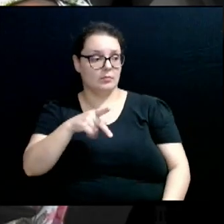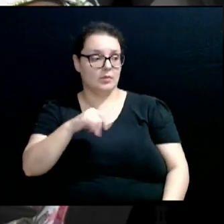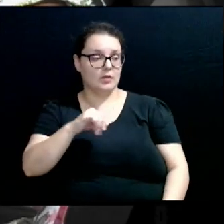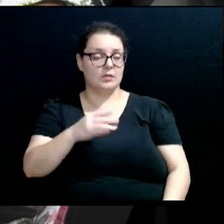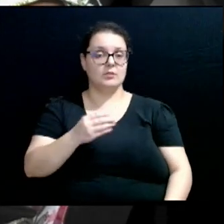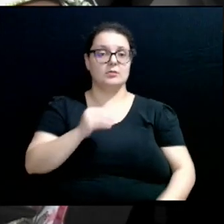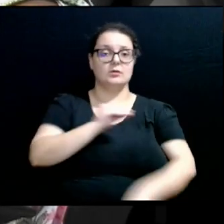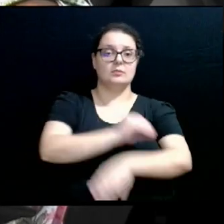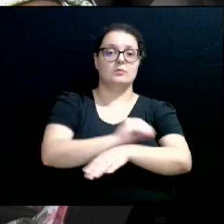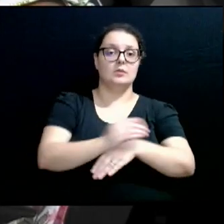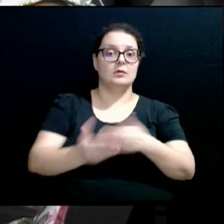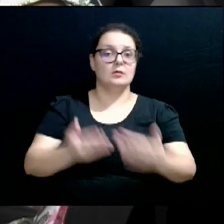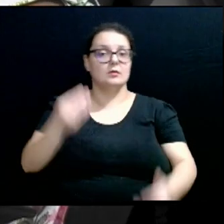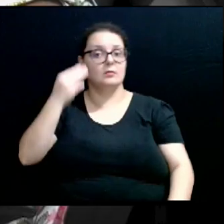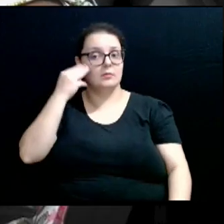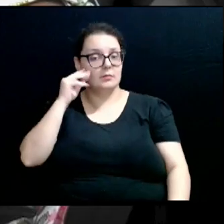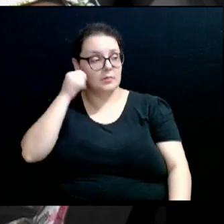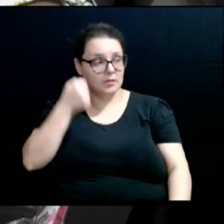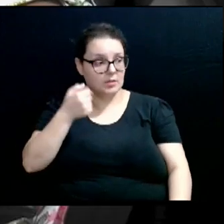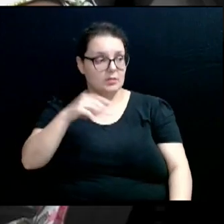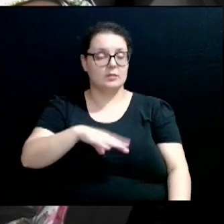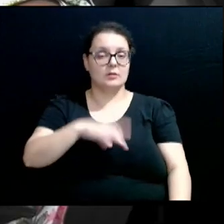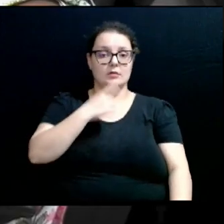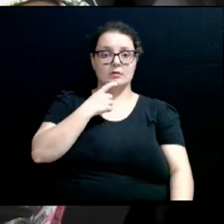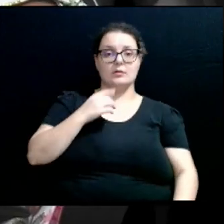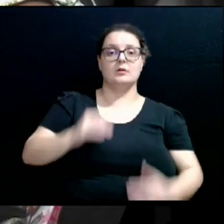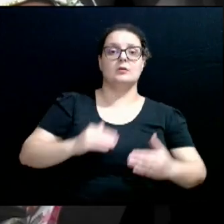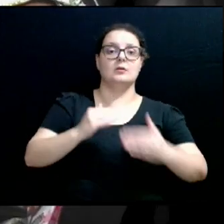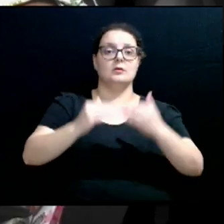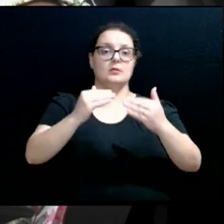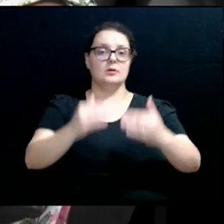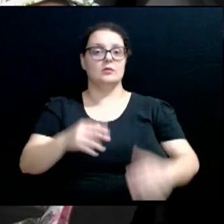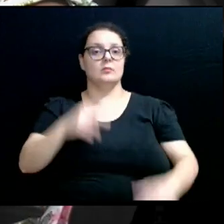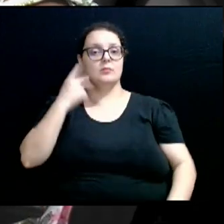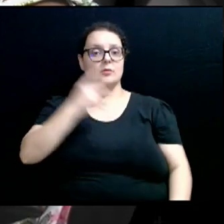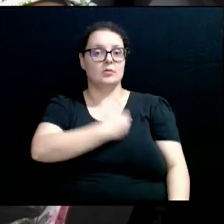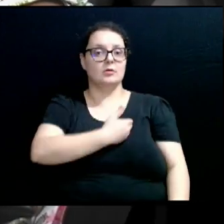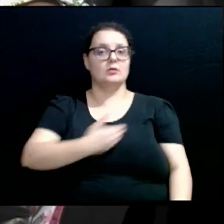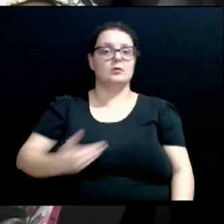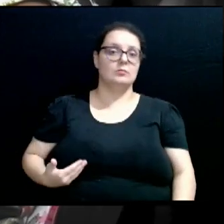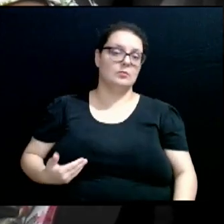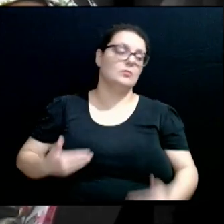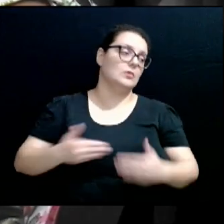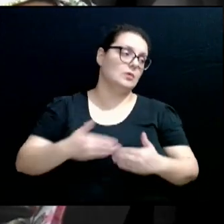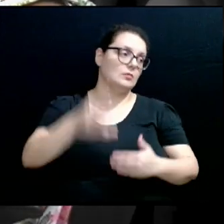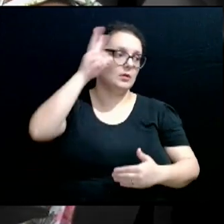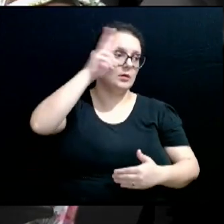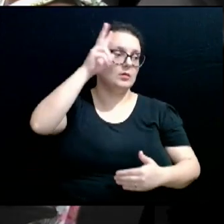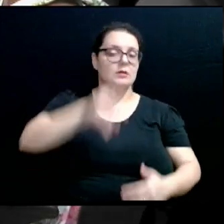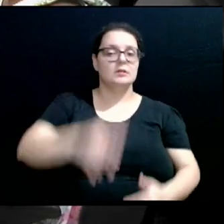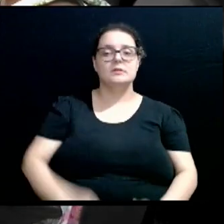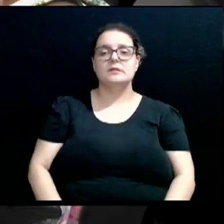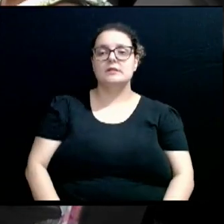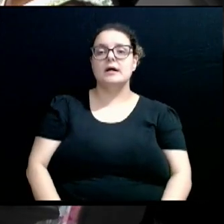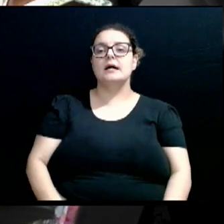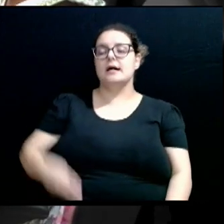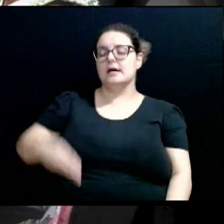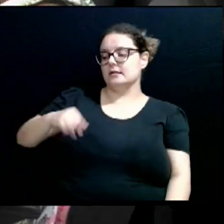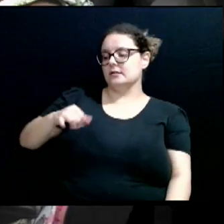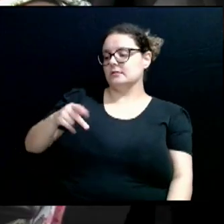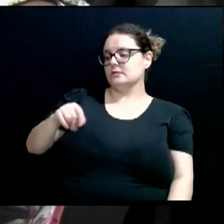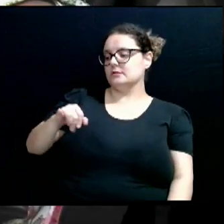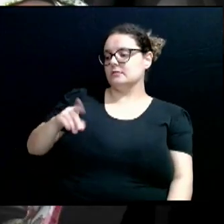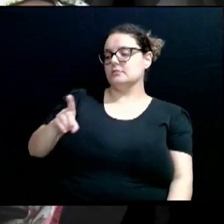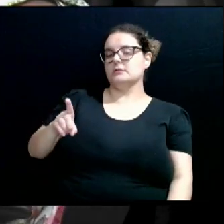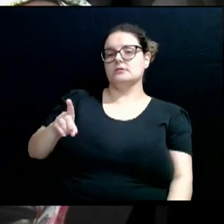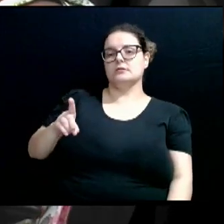negra em Campinas e na construção de políticas públicas a partir dessas histórias. O MIPID, estamos à frente, eu e a Maria Fernanda,